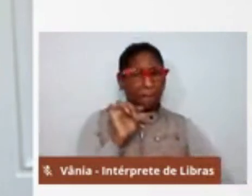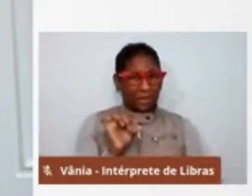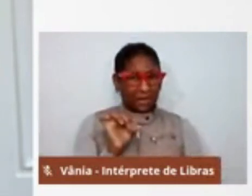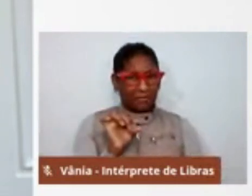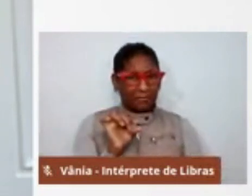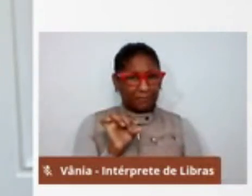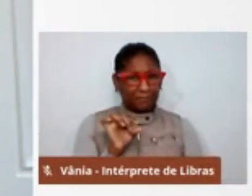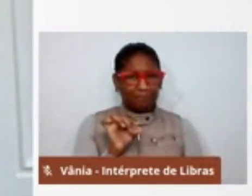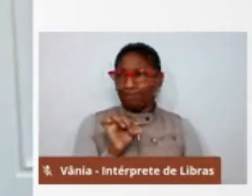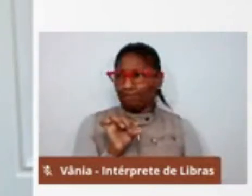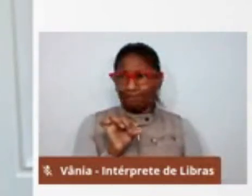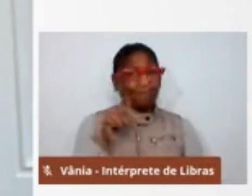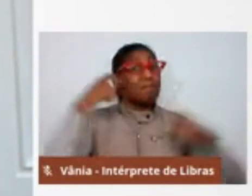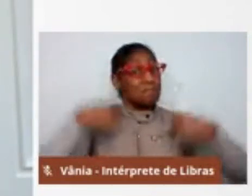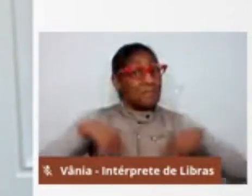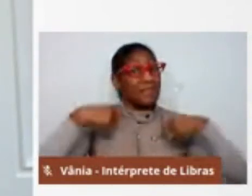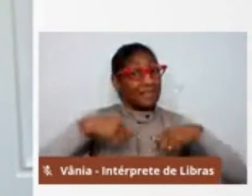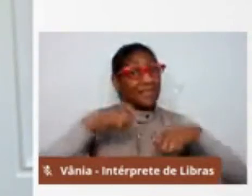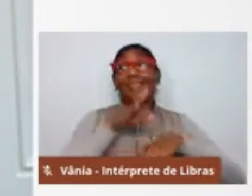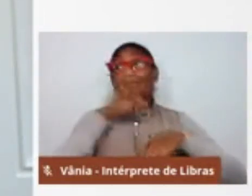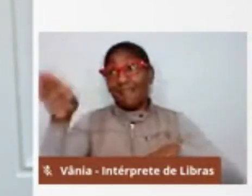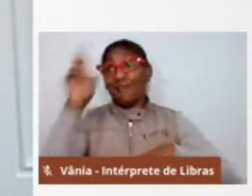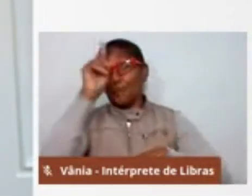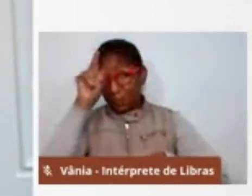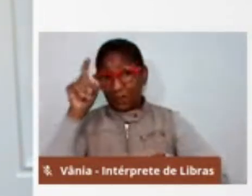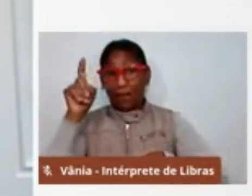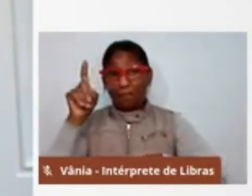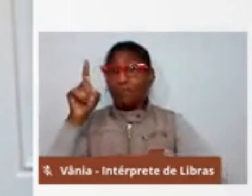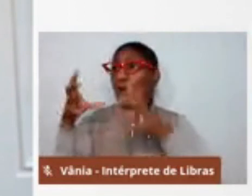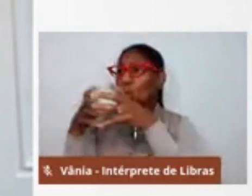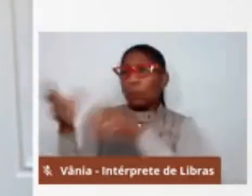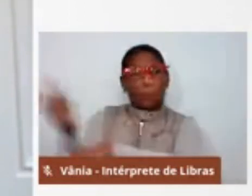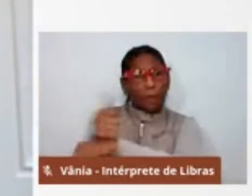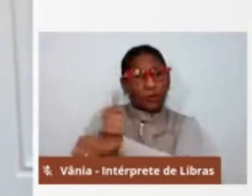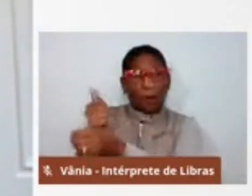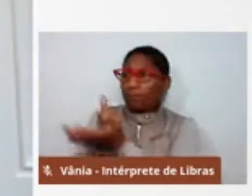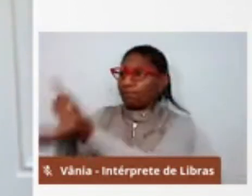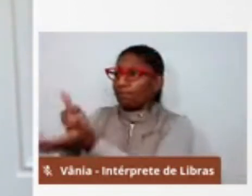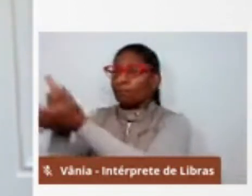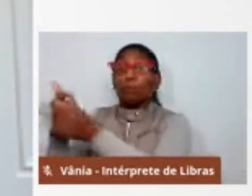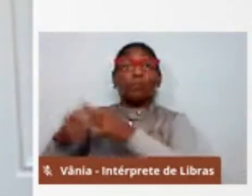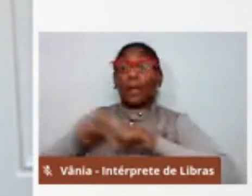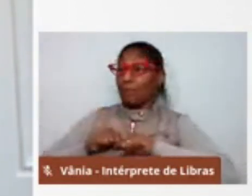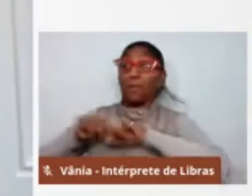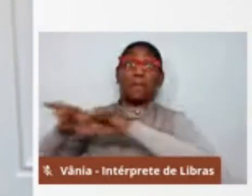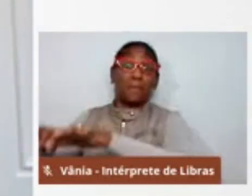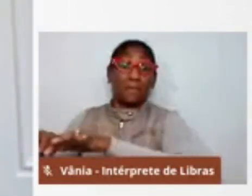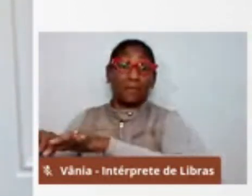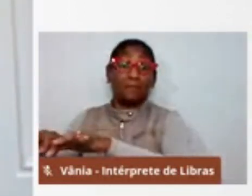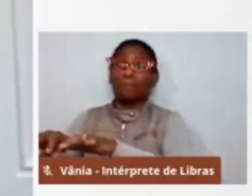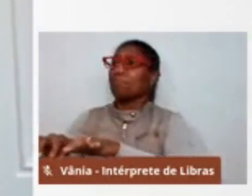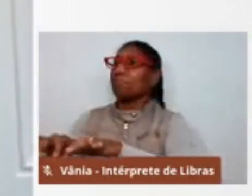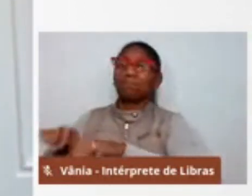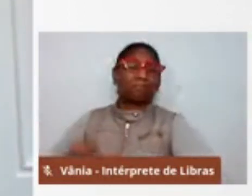que demande internação de um grande número de pessoas que sofram o contágio ao mesmo tempo, será